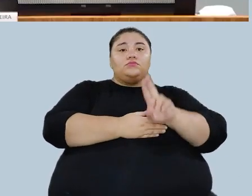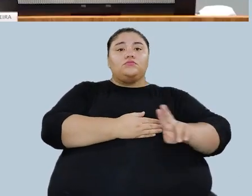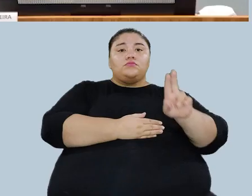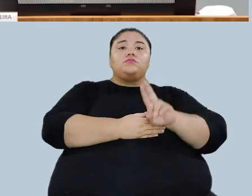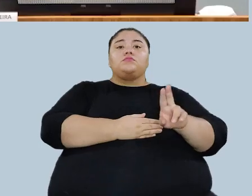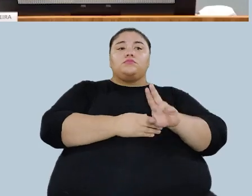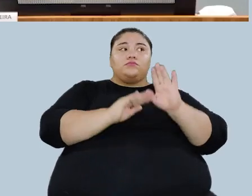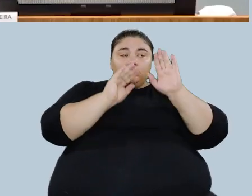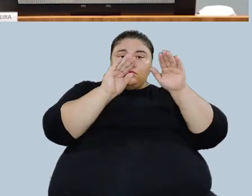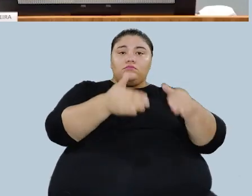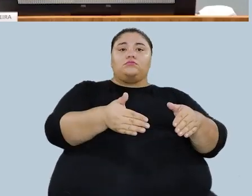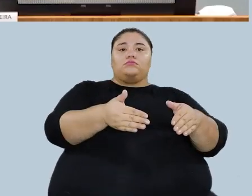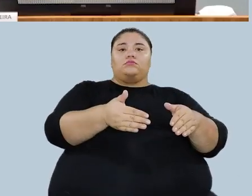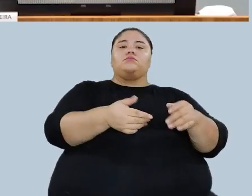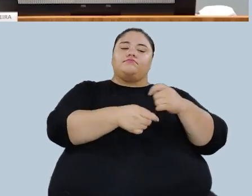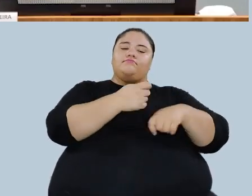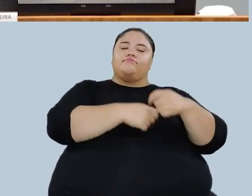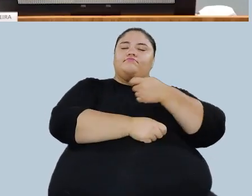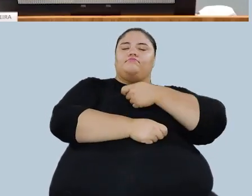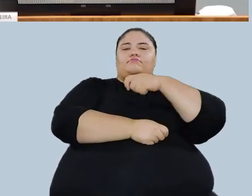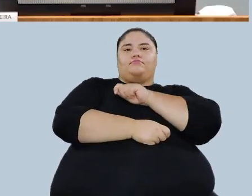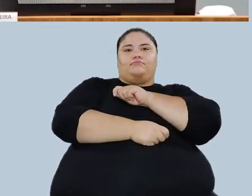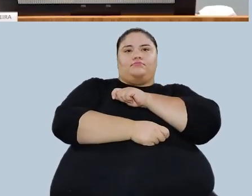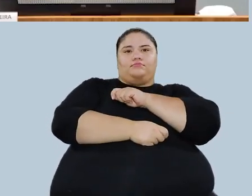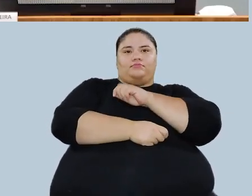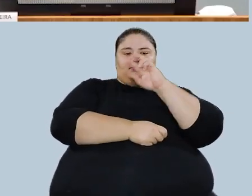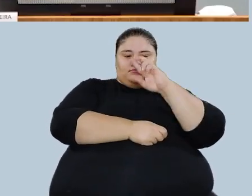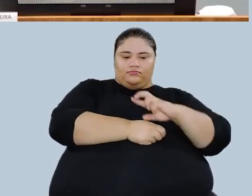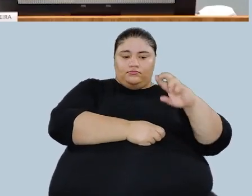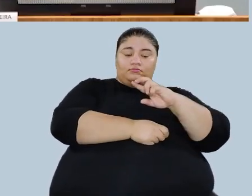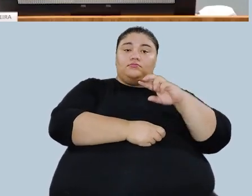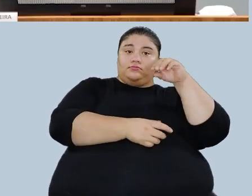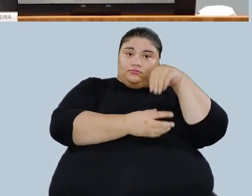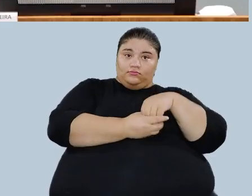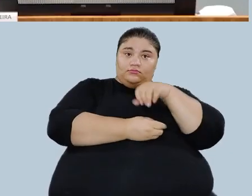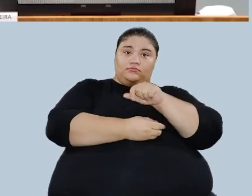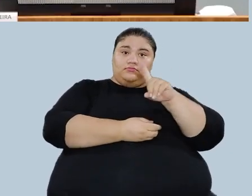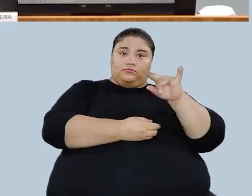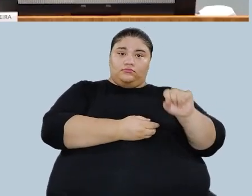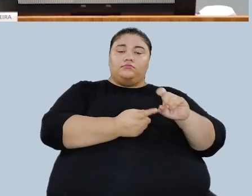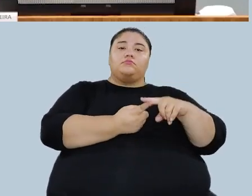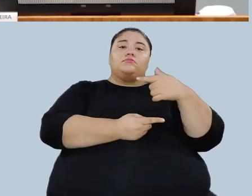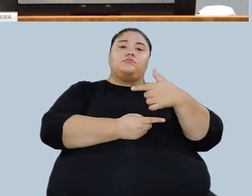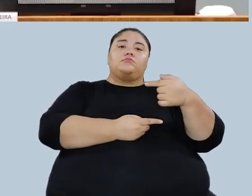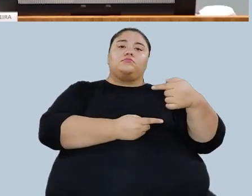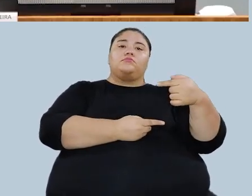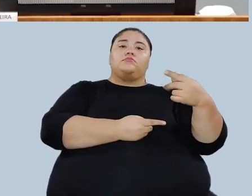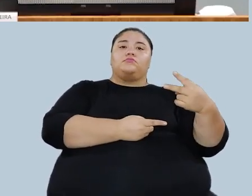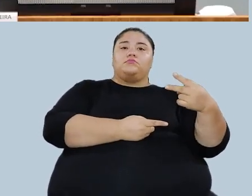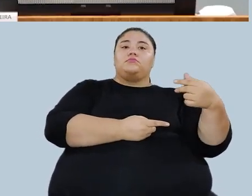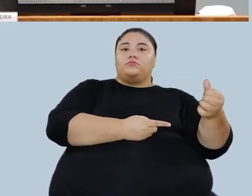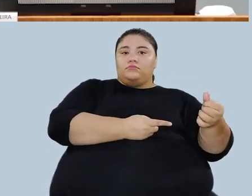utilizados exclusivamente para fins fiscais. Então, tanto nessas ADIs quanto na ADI 7276,